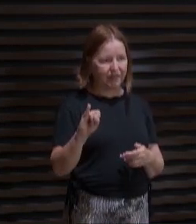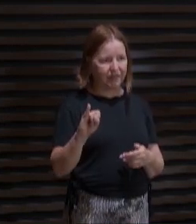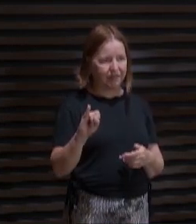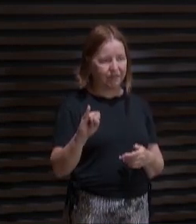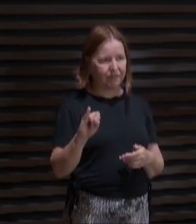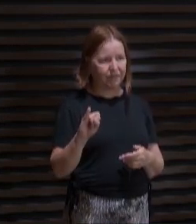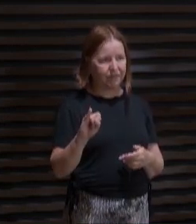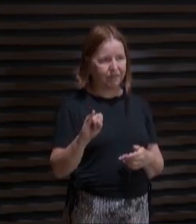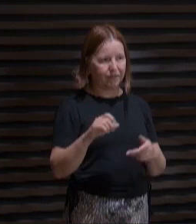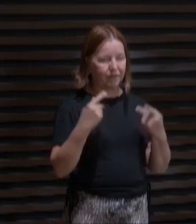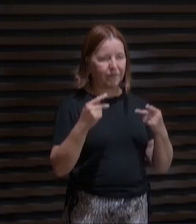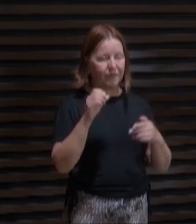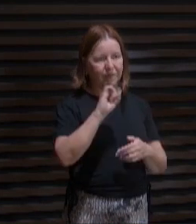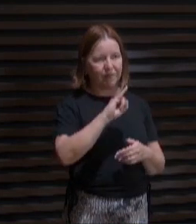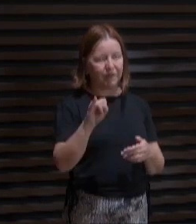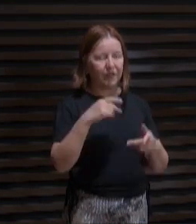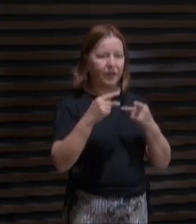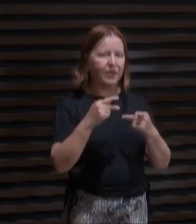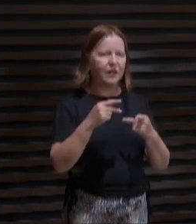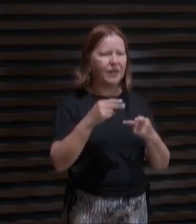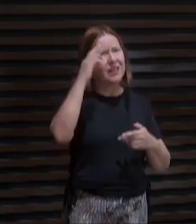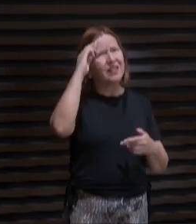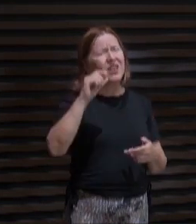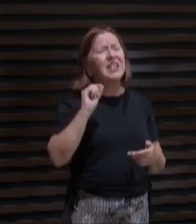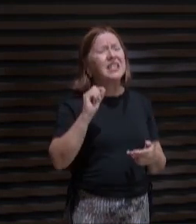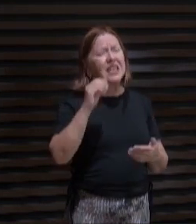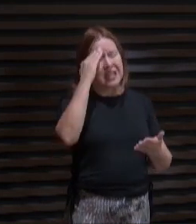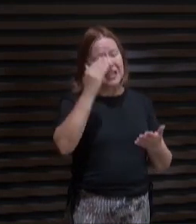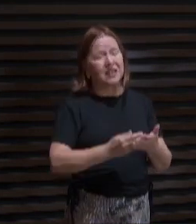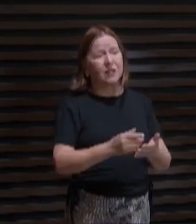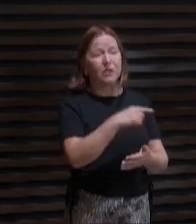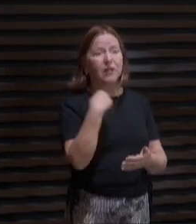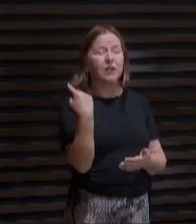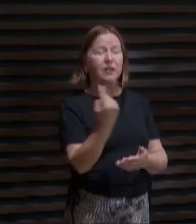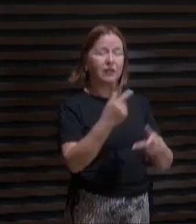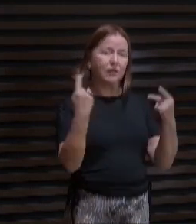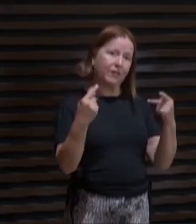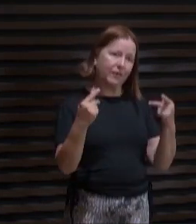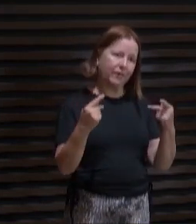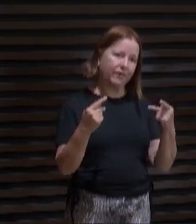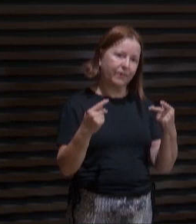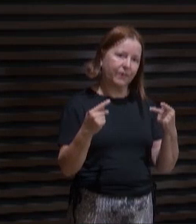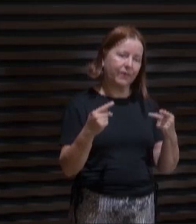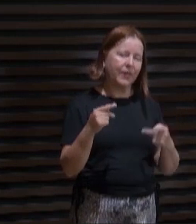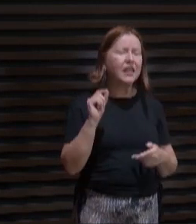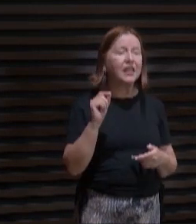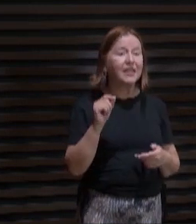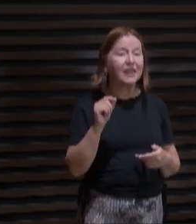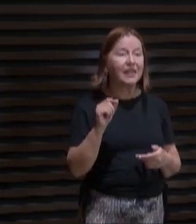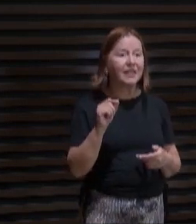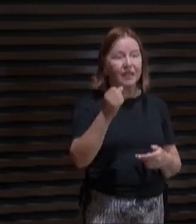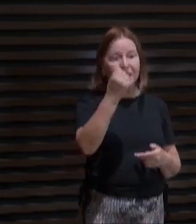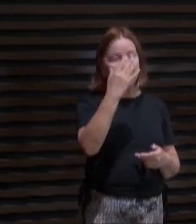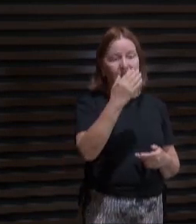profeta Isaías, que diz: Senhor, quem creu na nossa pregação? E a quem foi revelado o braço do